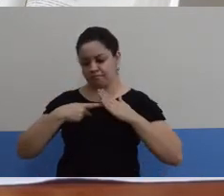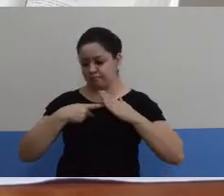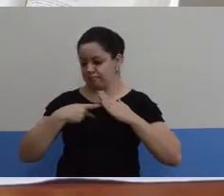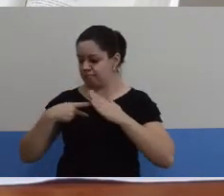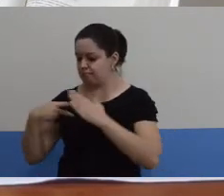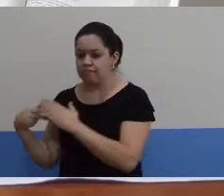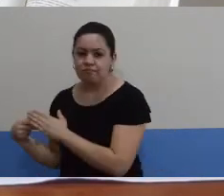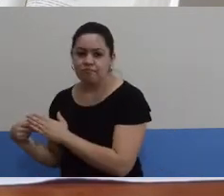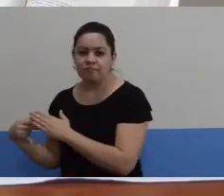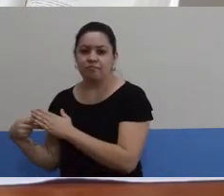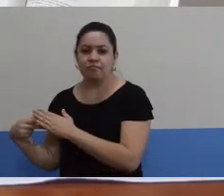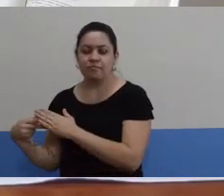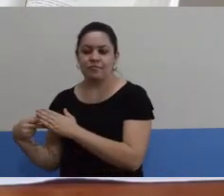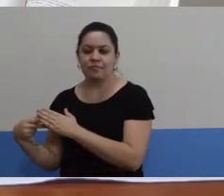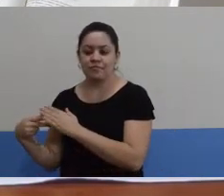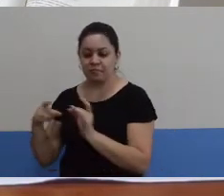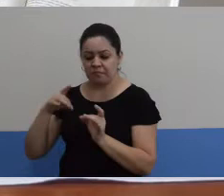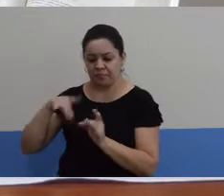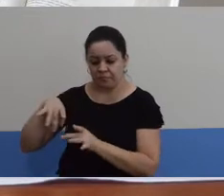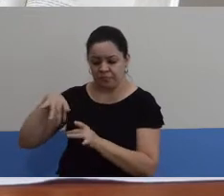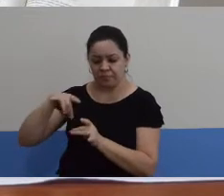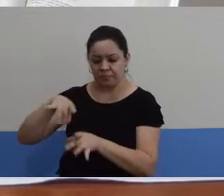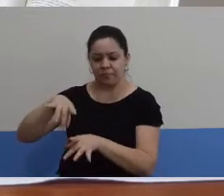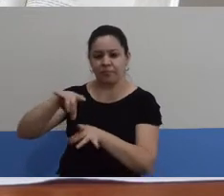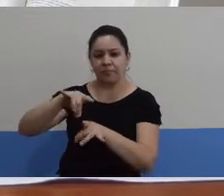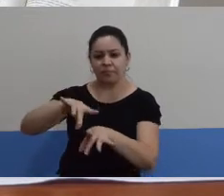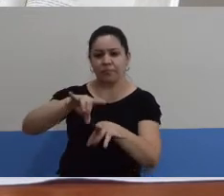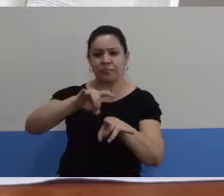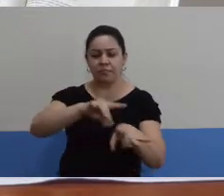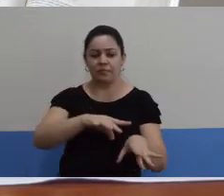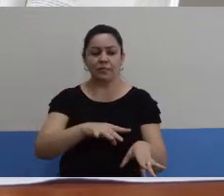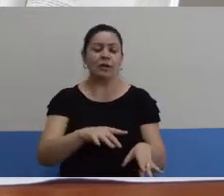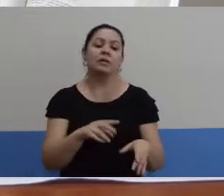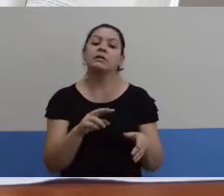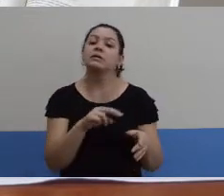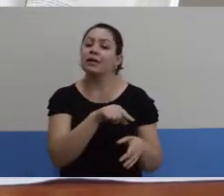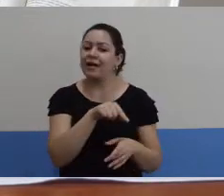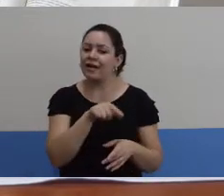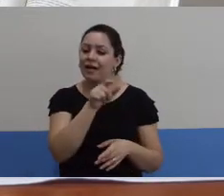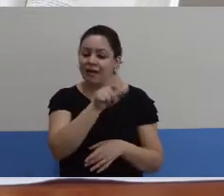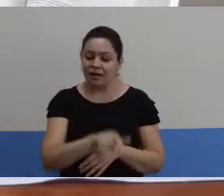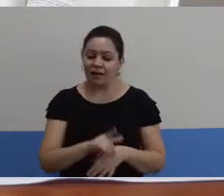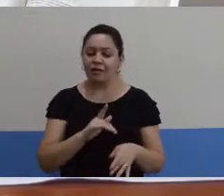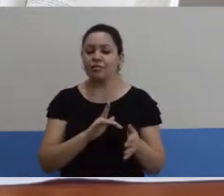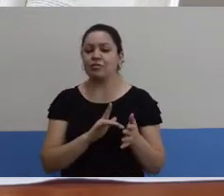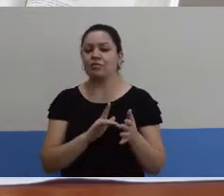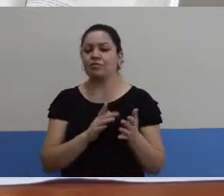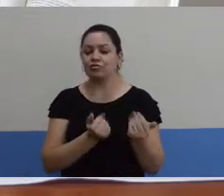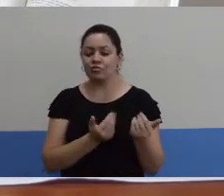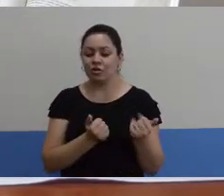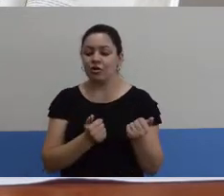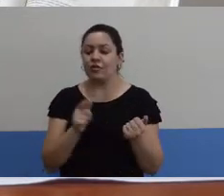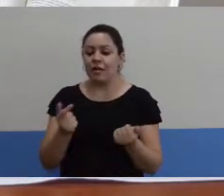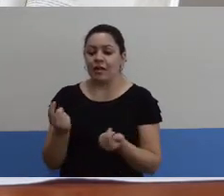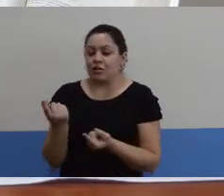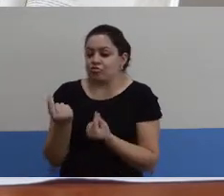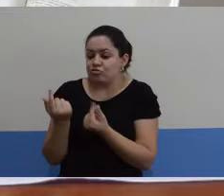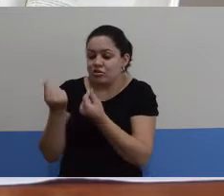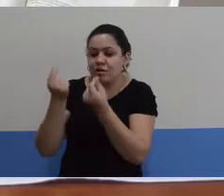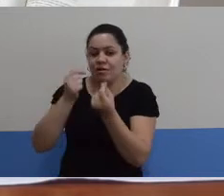E no caso do jovem, deixar o dinheiro, deixar o apego aos bens materiais e